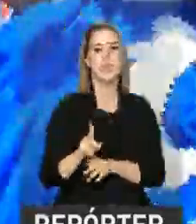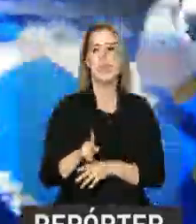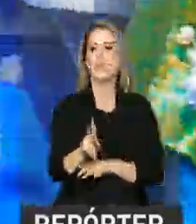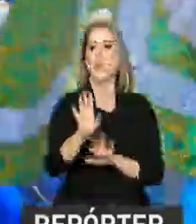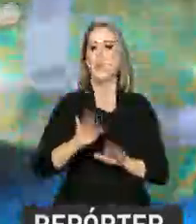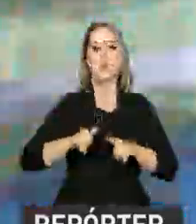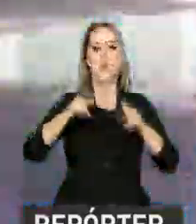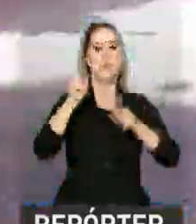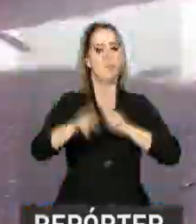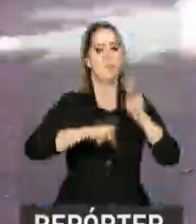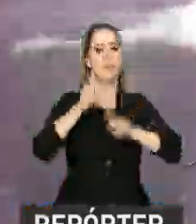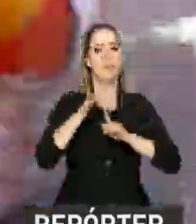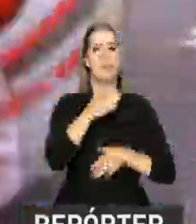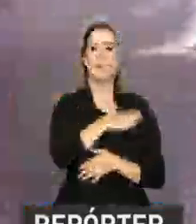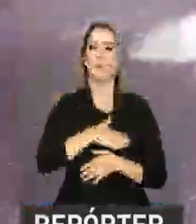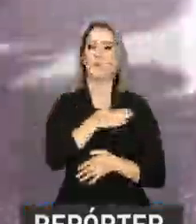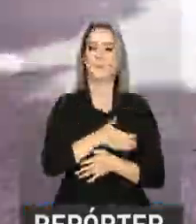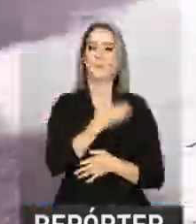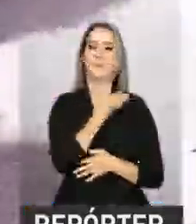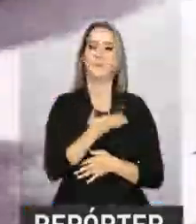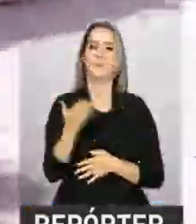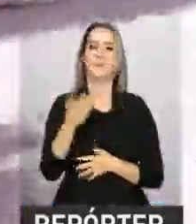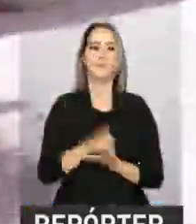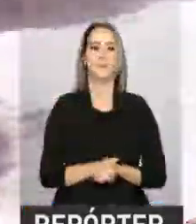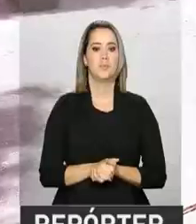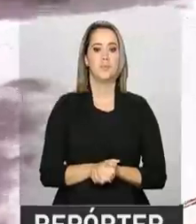mais popular.